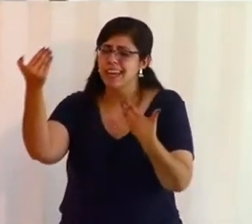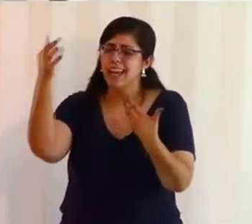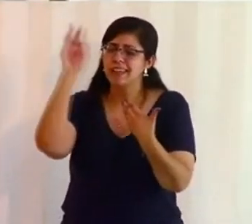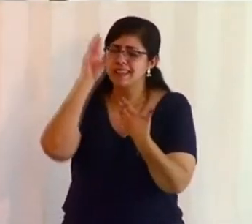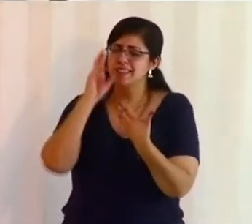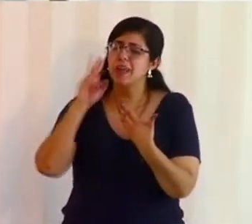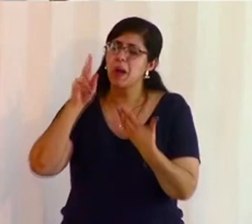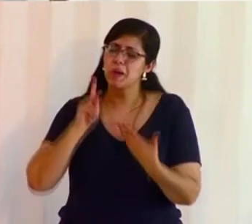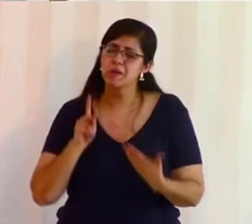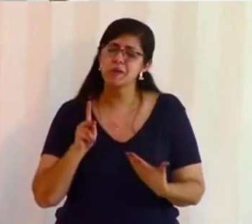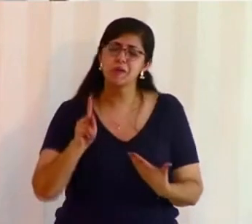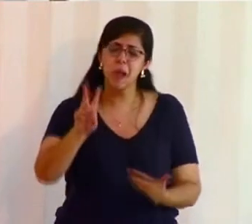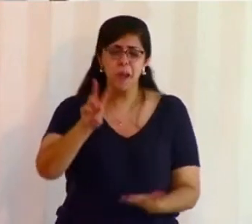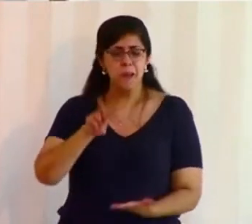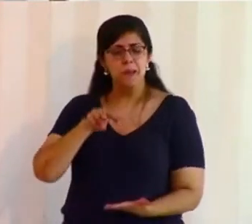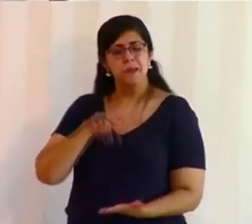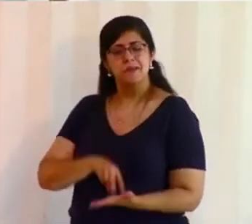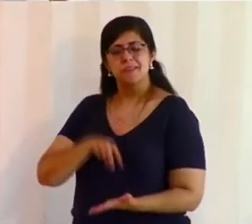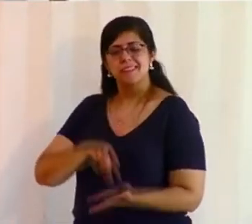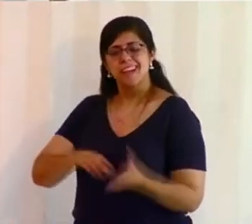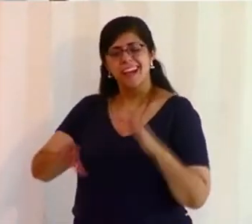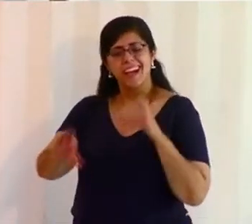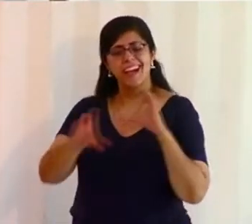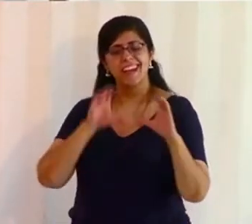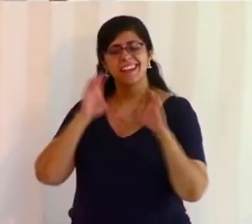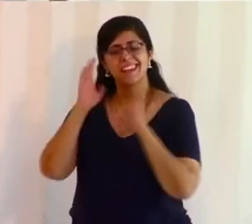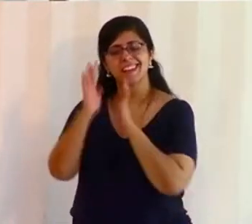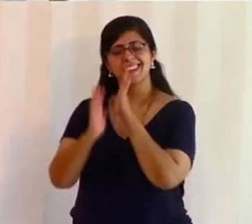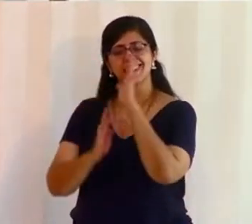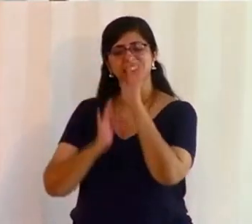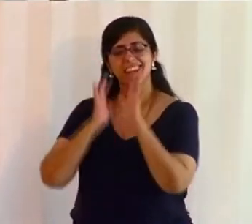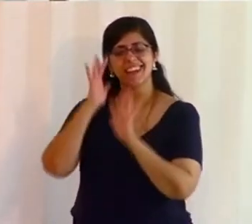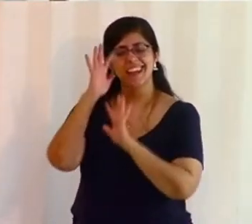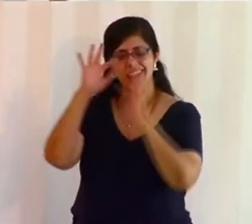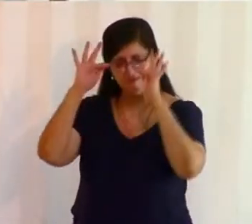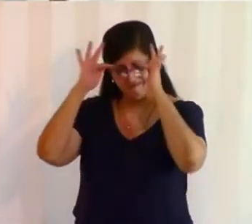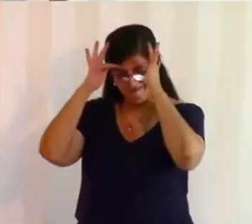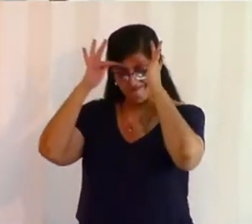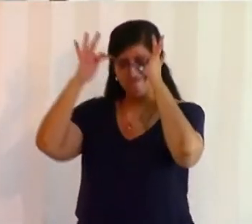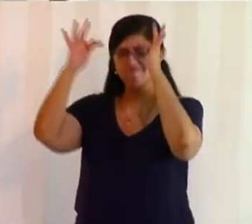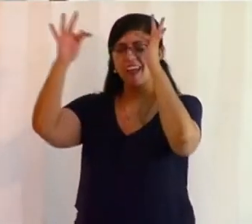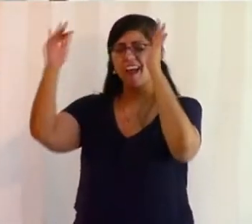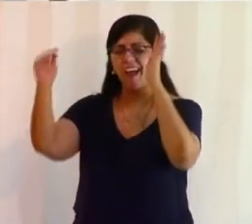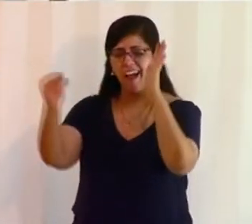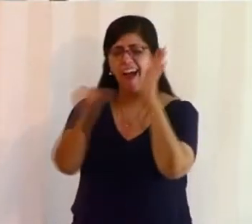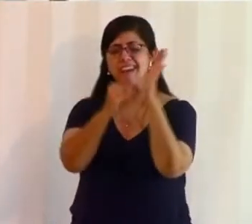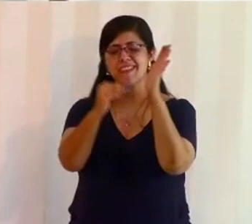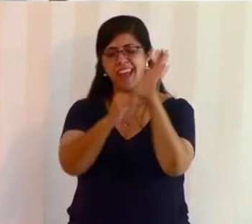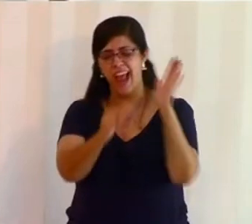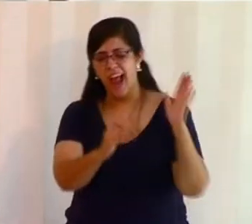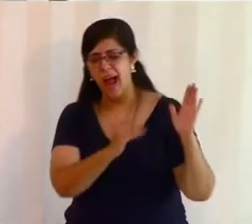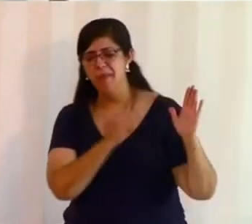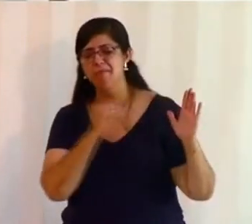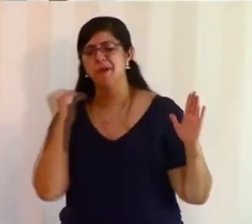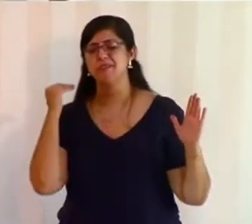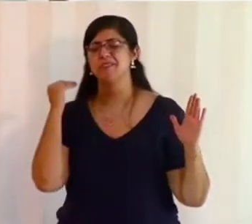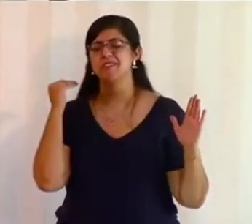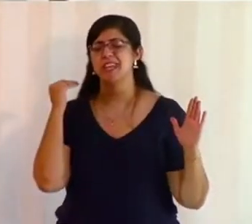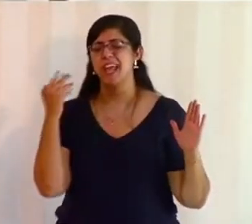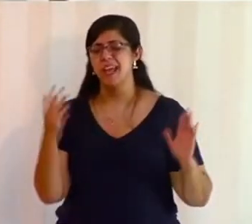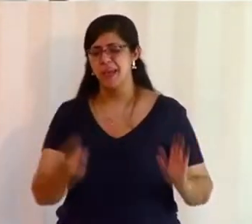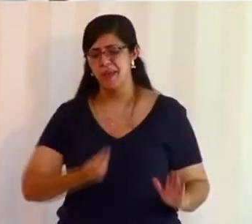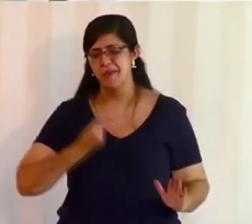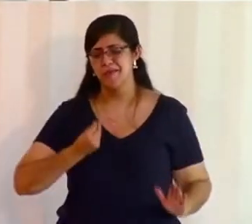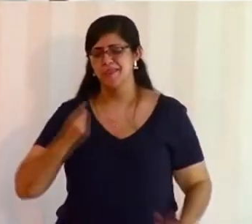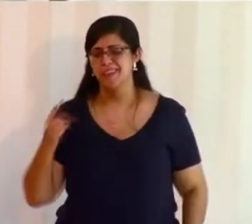nós continuemos Te louvando, cantando, e como diz a Tua palavra, sendo fiel até a morte, porque haveremos de herdar a vida